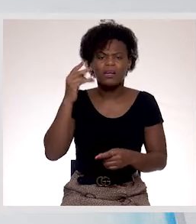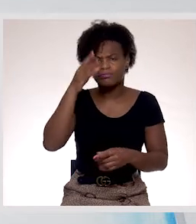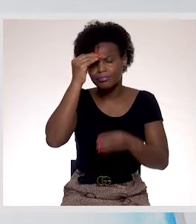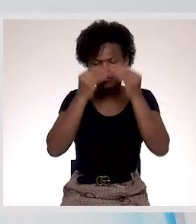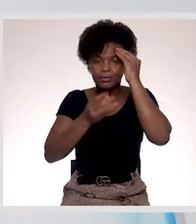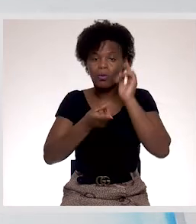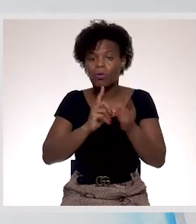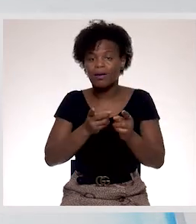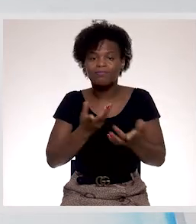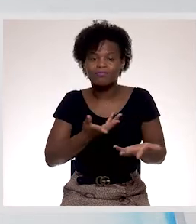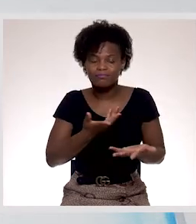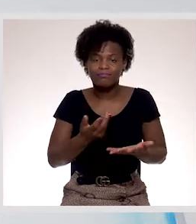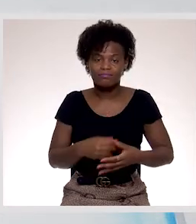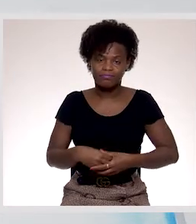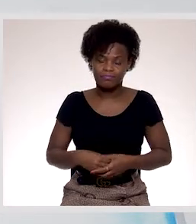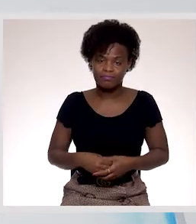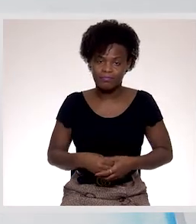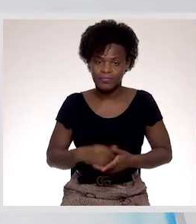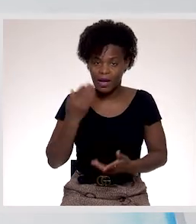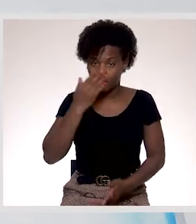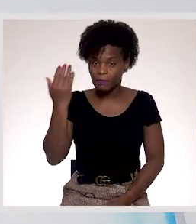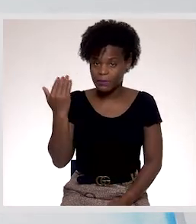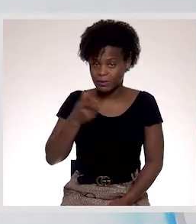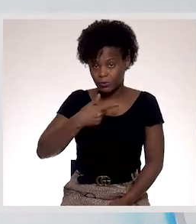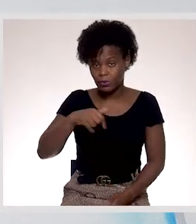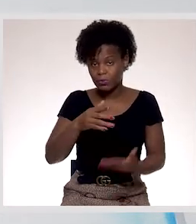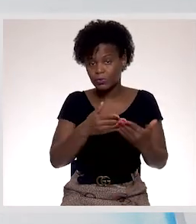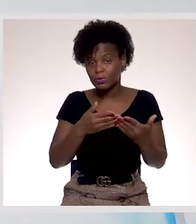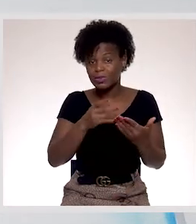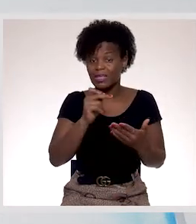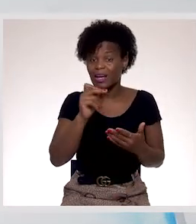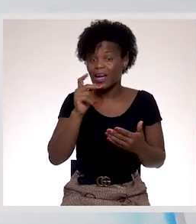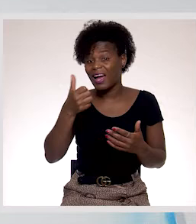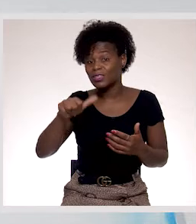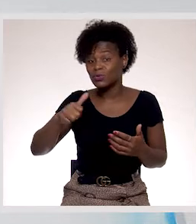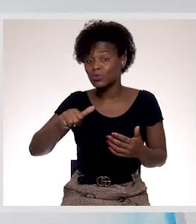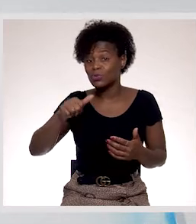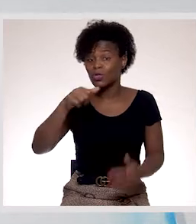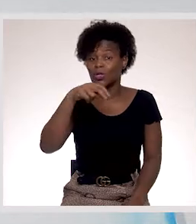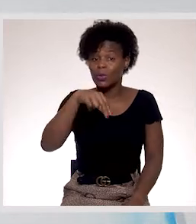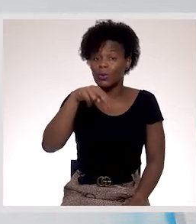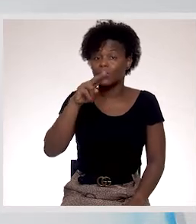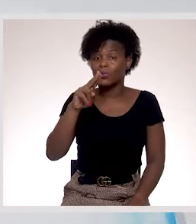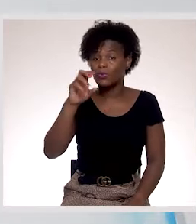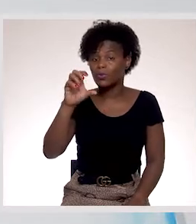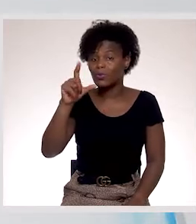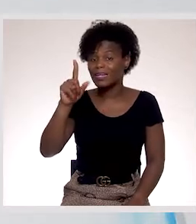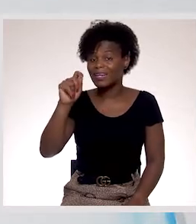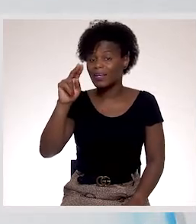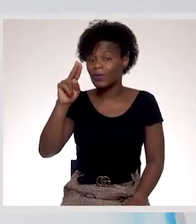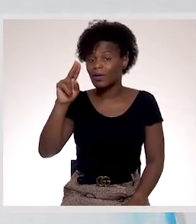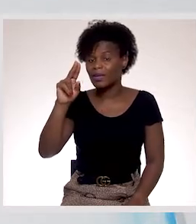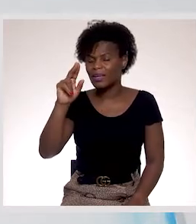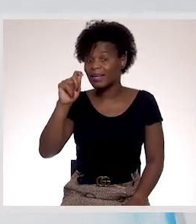passada. Ou seja, vamos fazer revisão daquilo que vimos na aula passada. Na aula passada, nós estudamos os ácidos nucleicos, em que vimos de que os ácidos nucleicos são